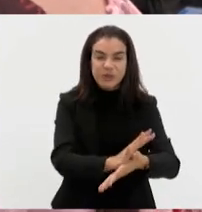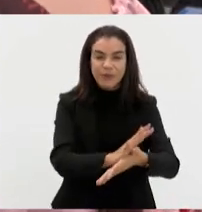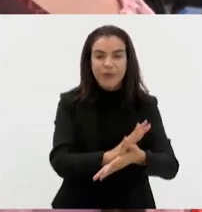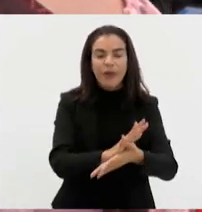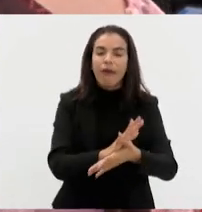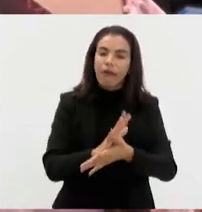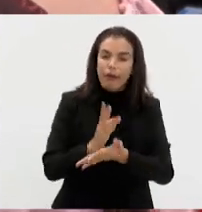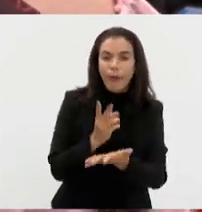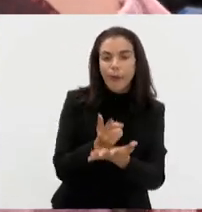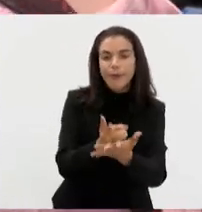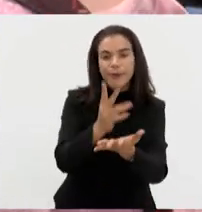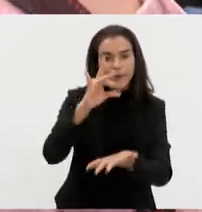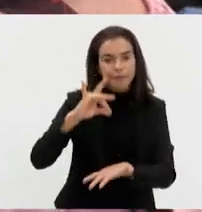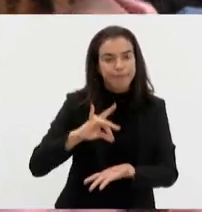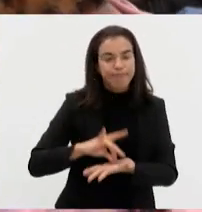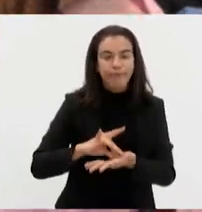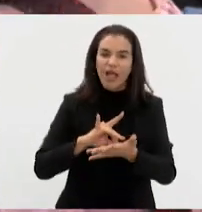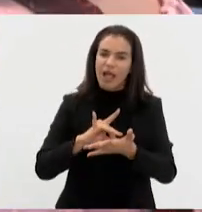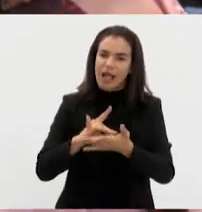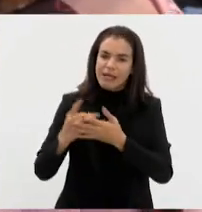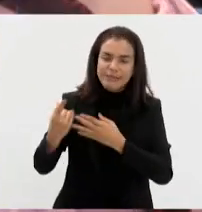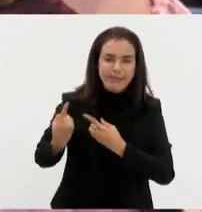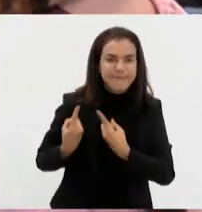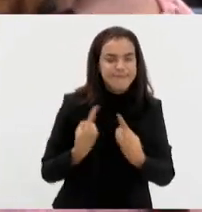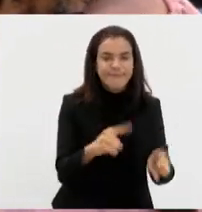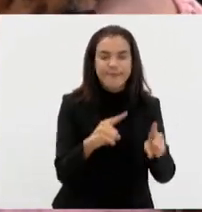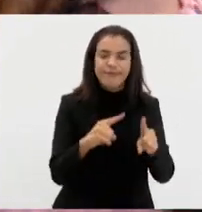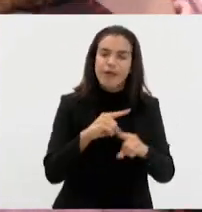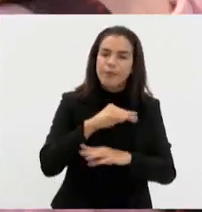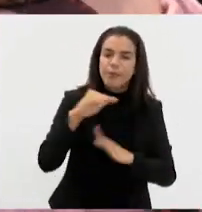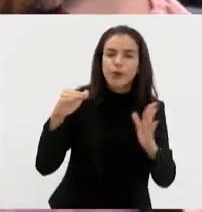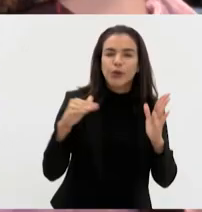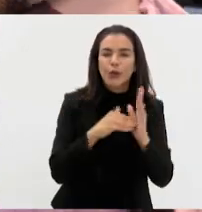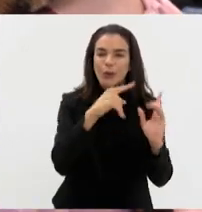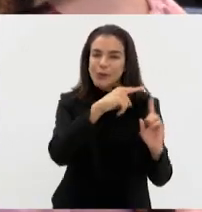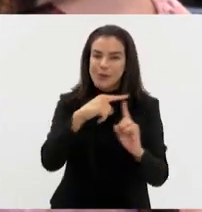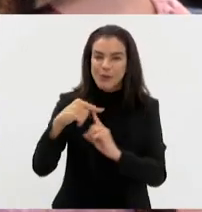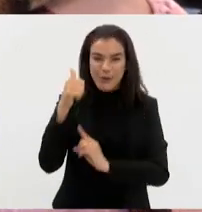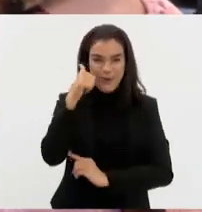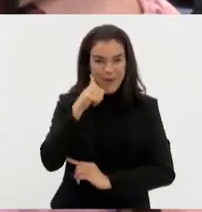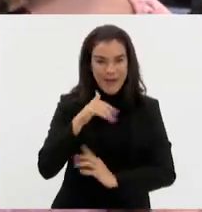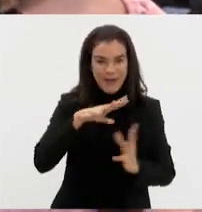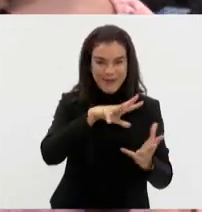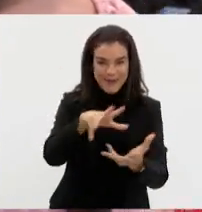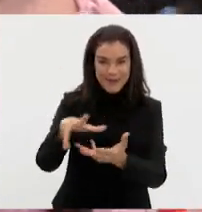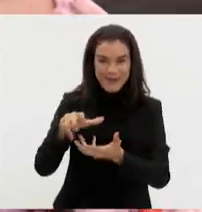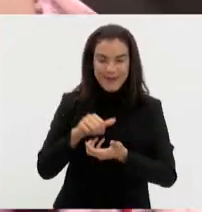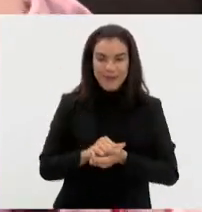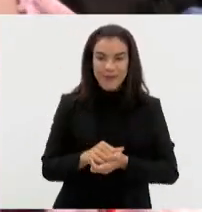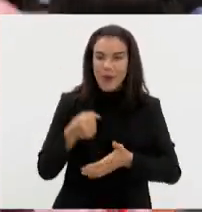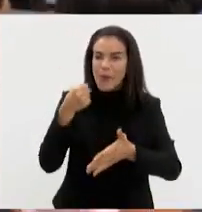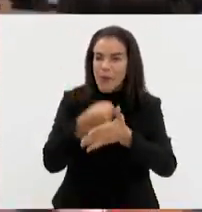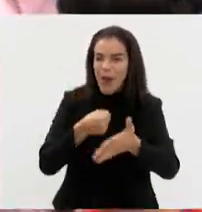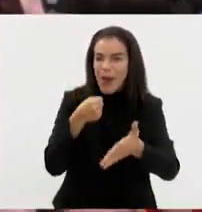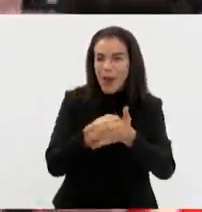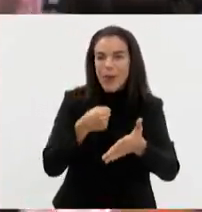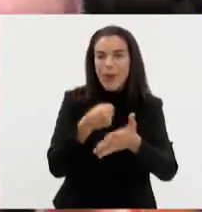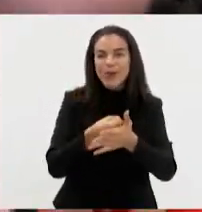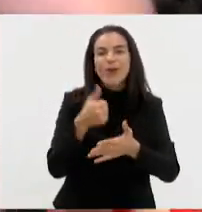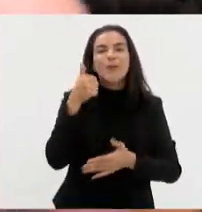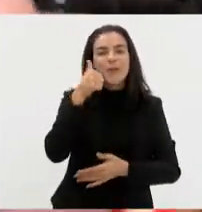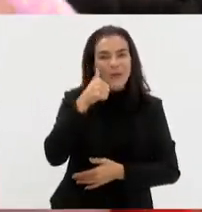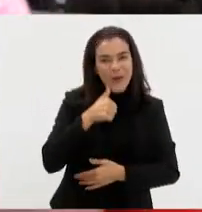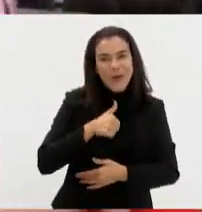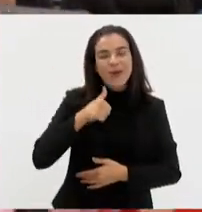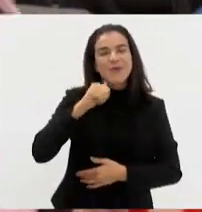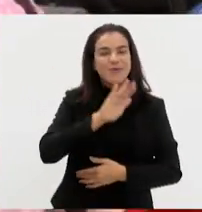infelizmente ainda é uma realidade a ser enfrentada por todas as mulheres do Brasil e do mundo inteiro. É uma luta por essas pequenas mulheres. E uma luta